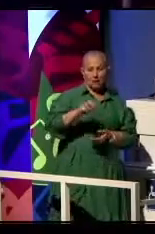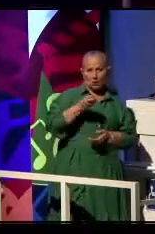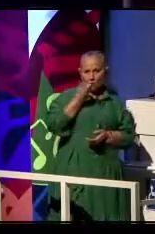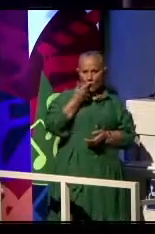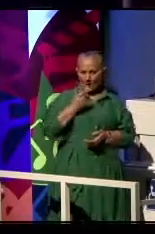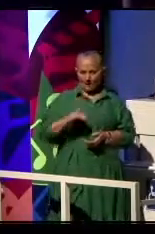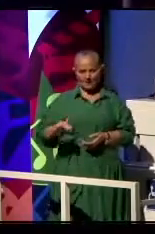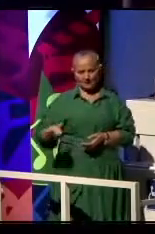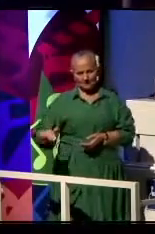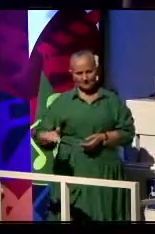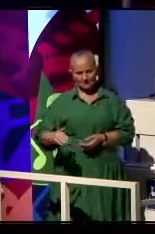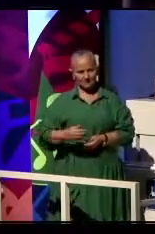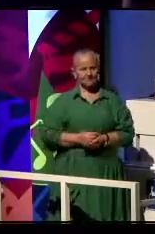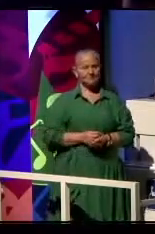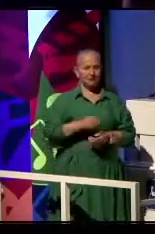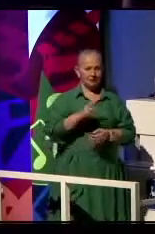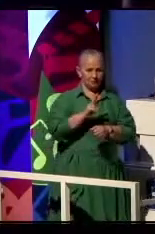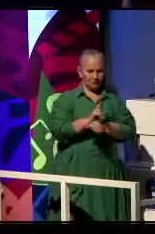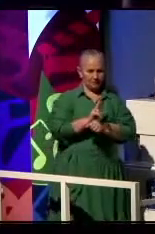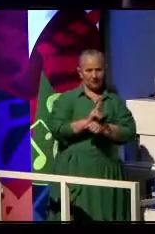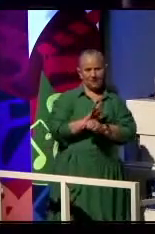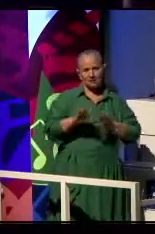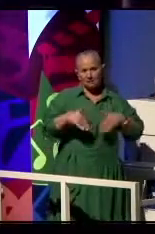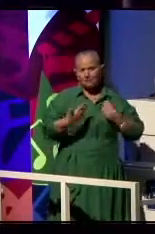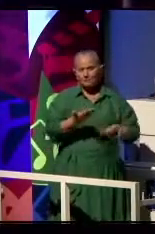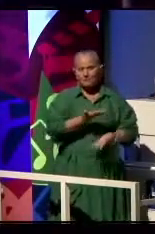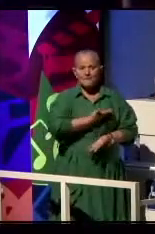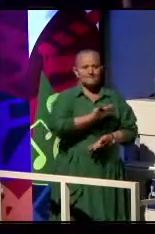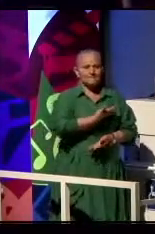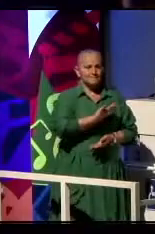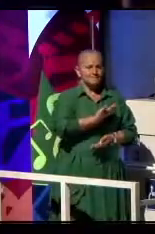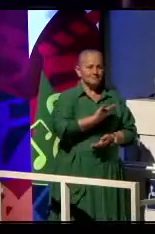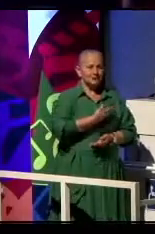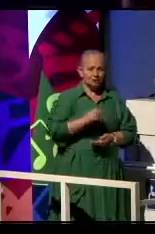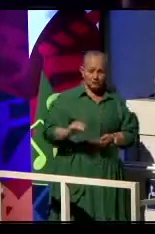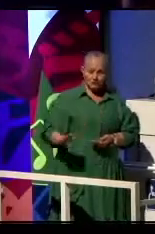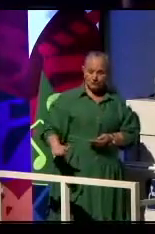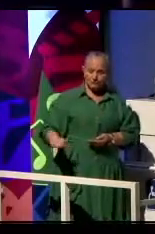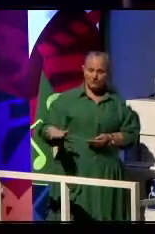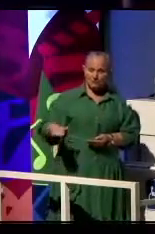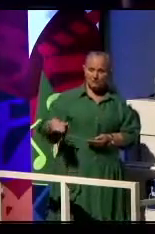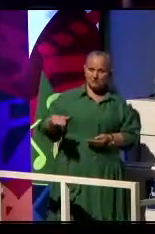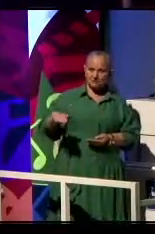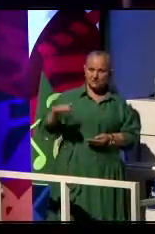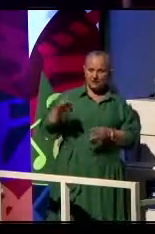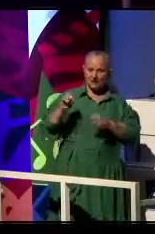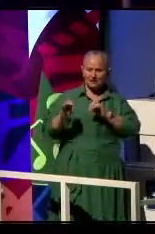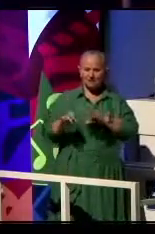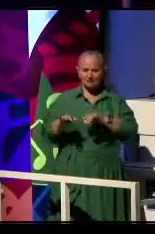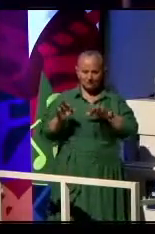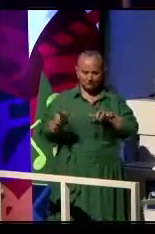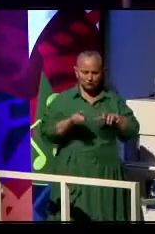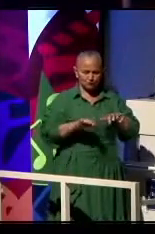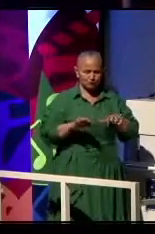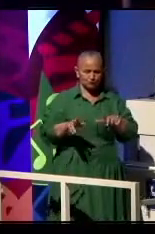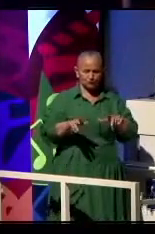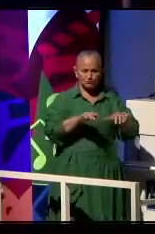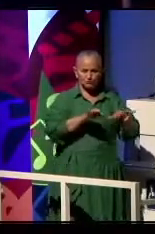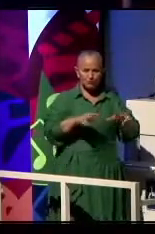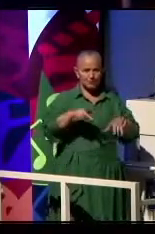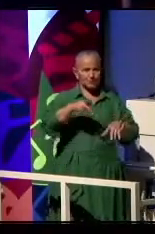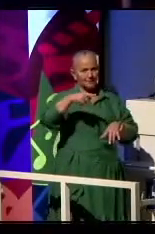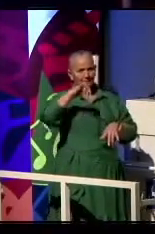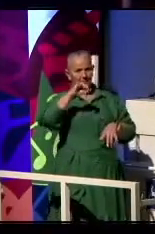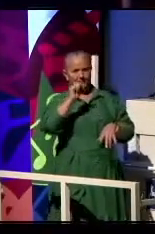Wagner Tiso é amigo do Milton de infância. Inclusive, a mãe do Wagner ensinou o piano, dava aula de piano clássico para o